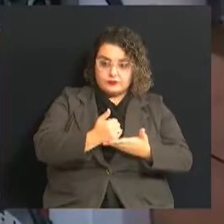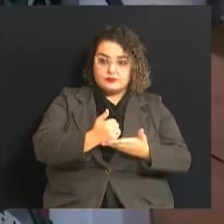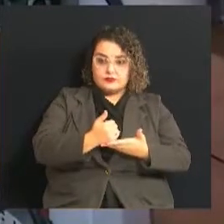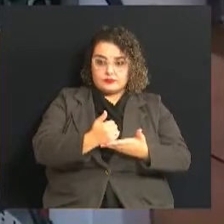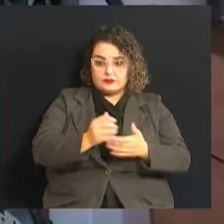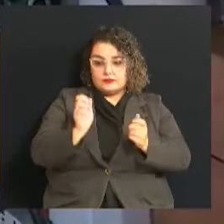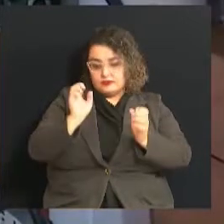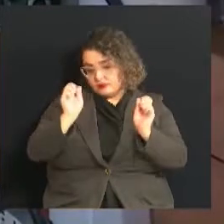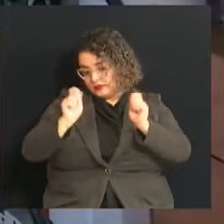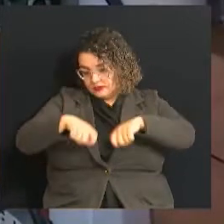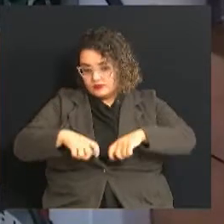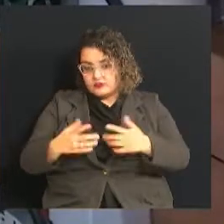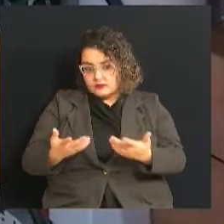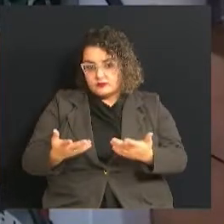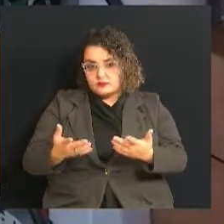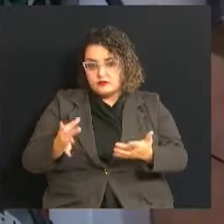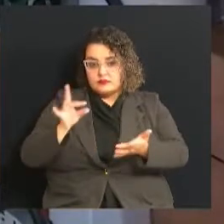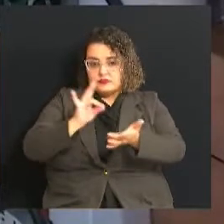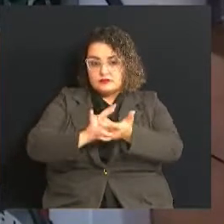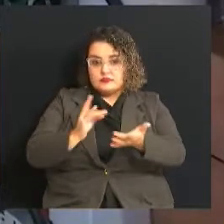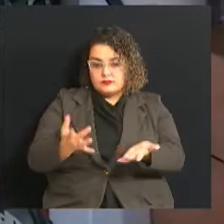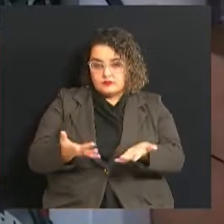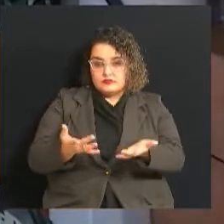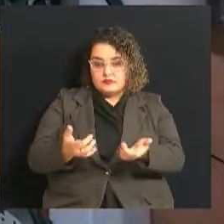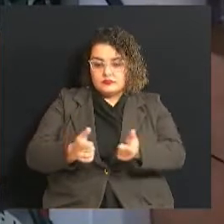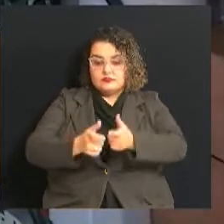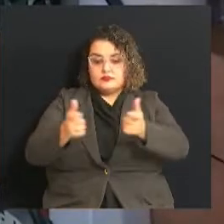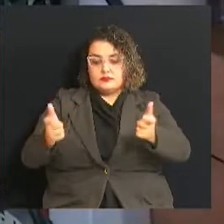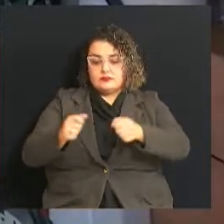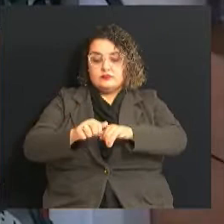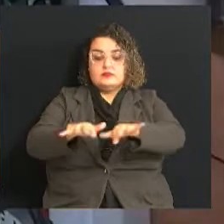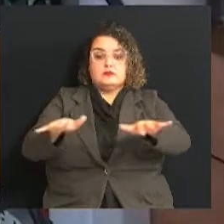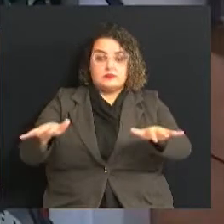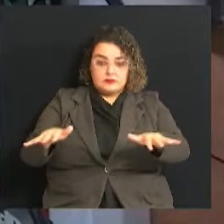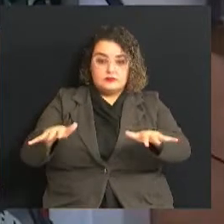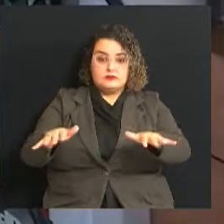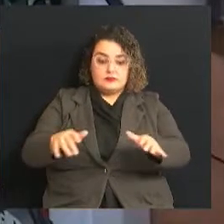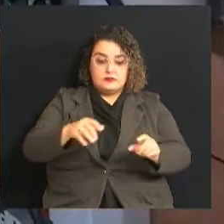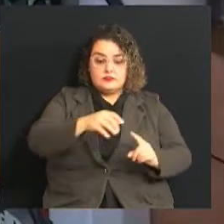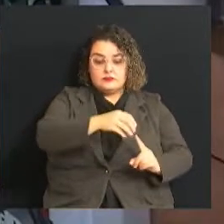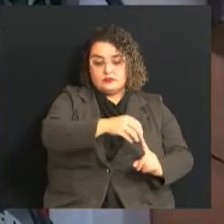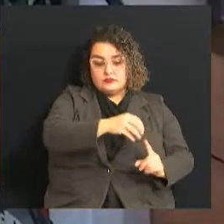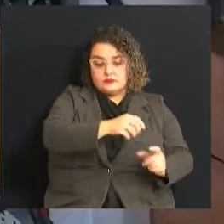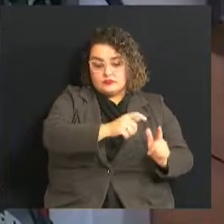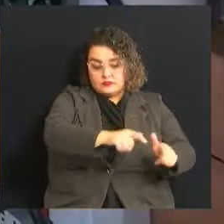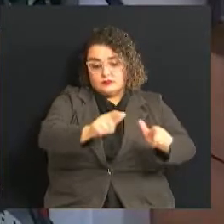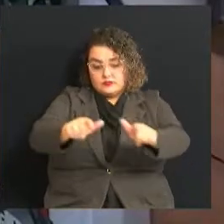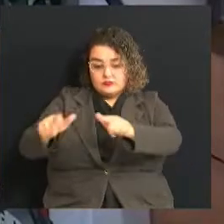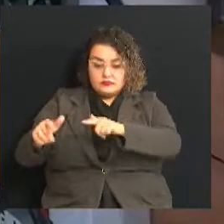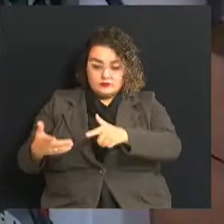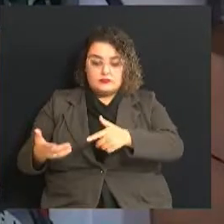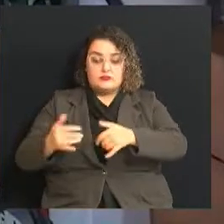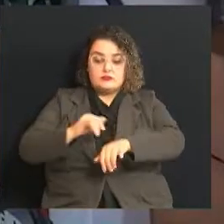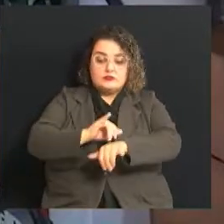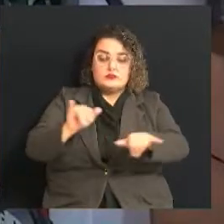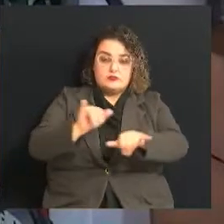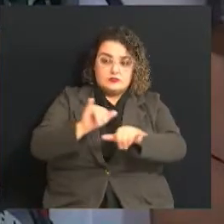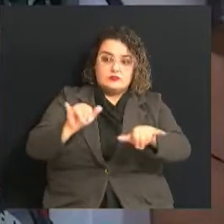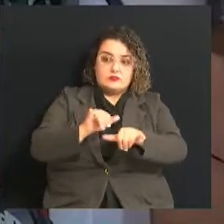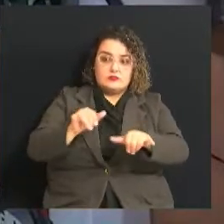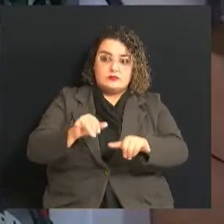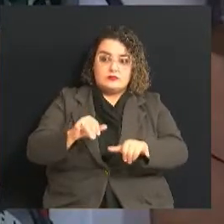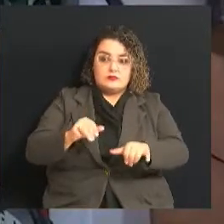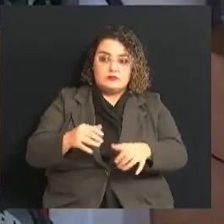efetivo, né? Quanto maior a abrangência desses pontos, quanto maior a divulgação, maior será o retorno, com